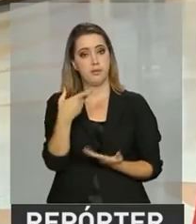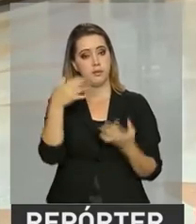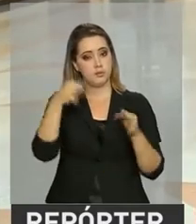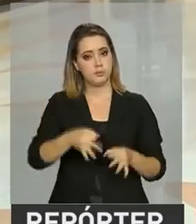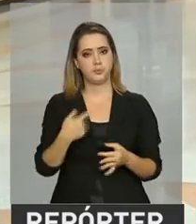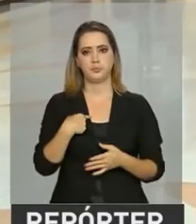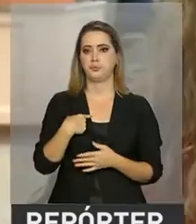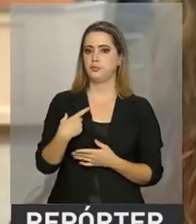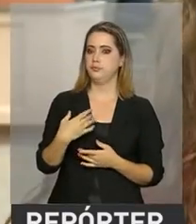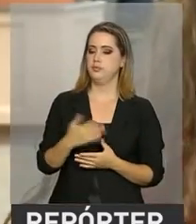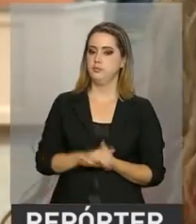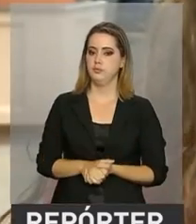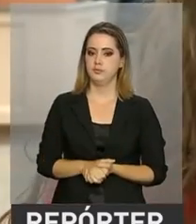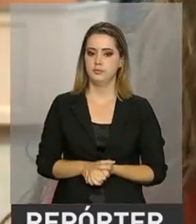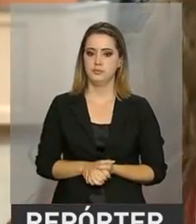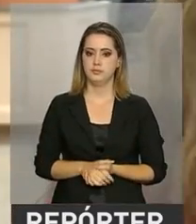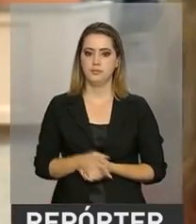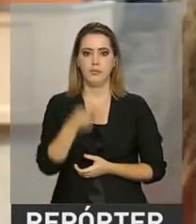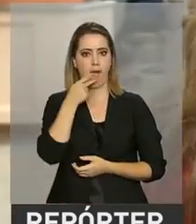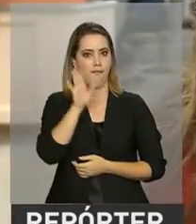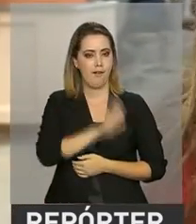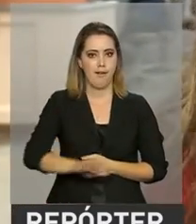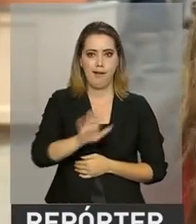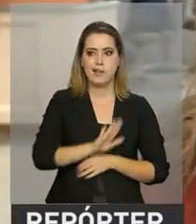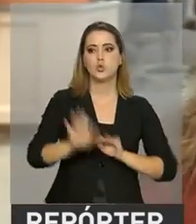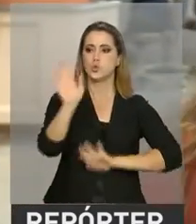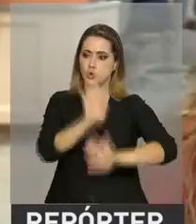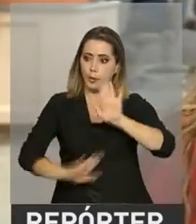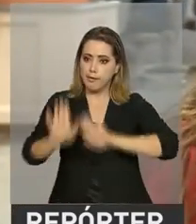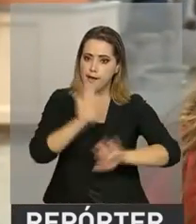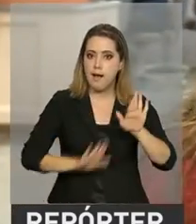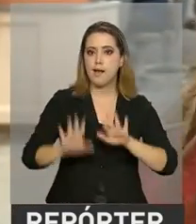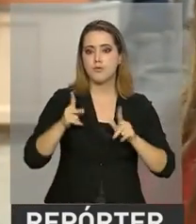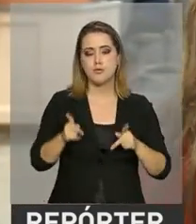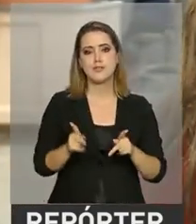crianças em casa. Quando se fala em criança, todo cuidado é muito pouco. A gente tem que estar sempre alerta.